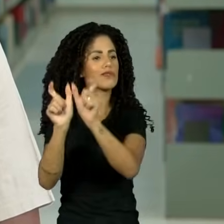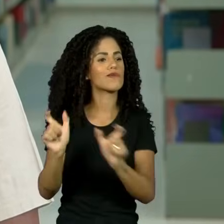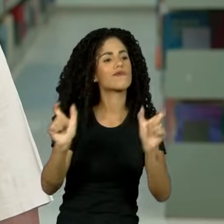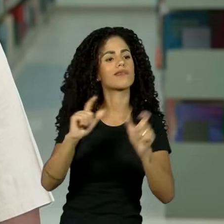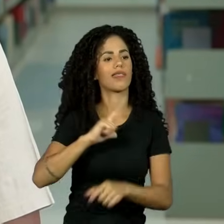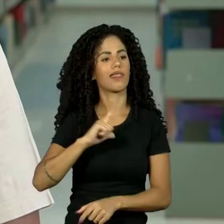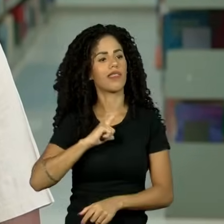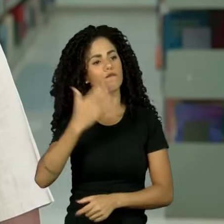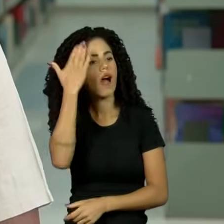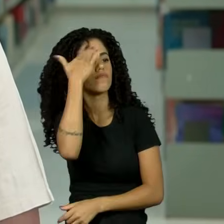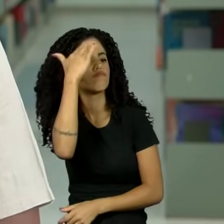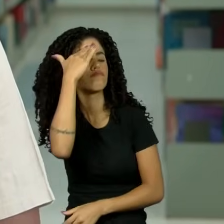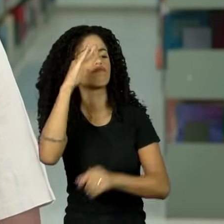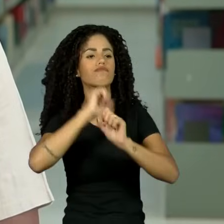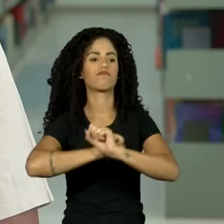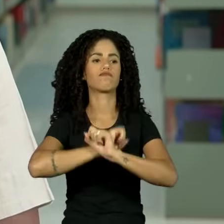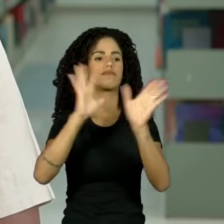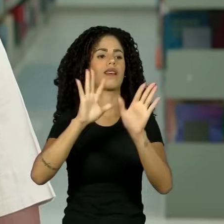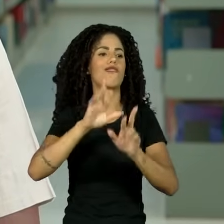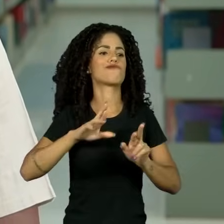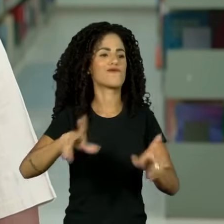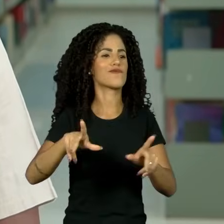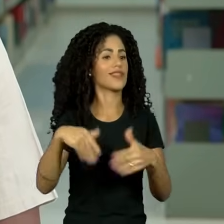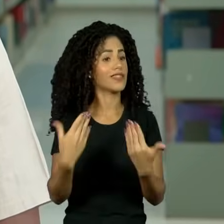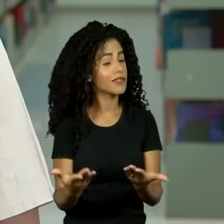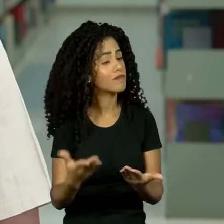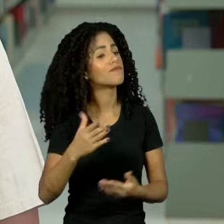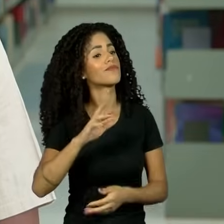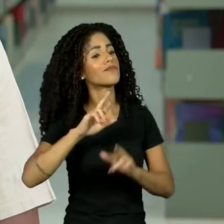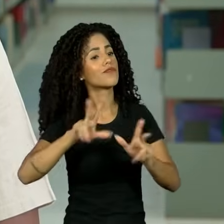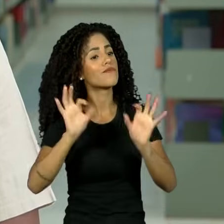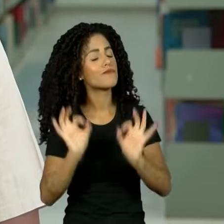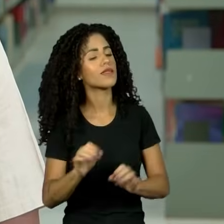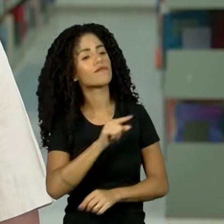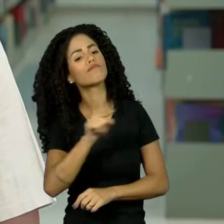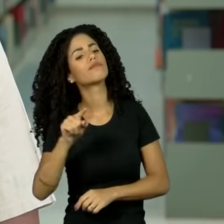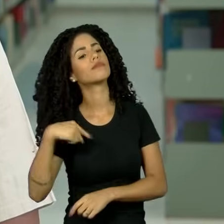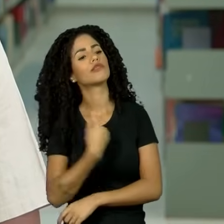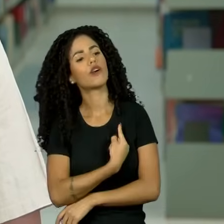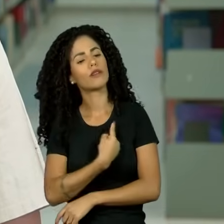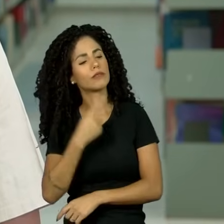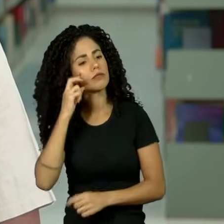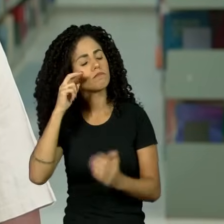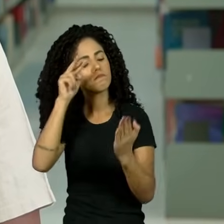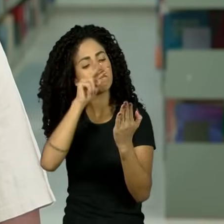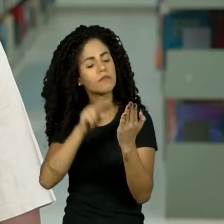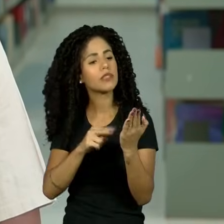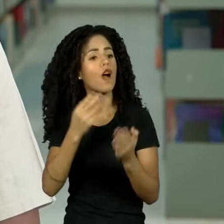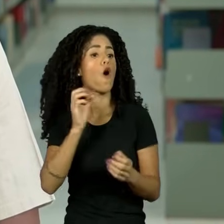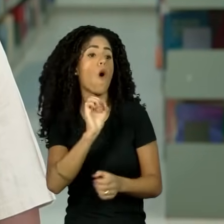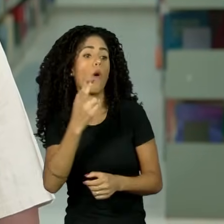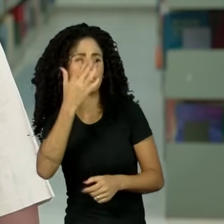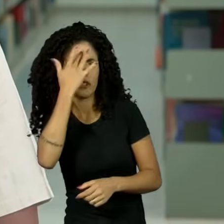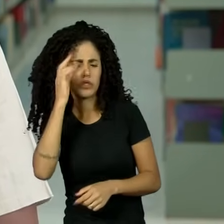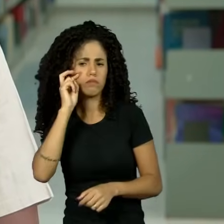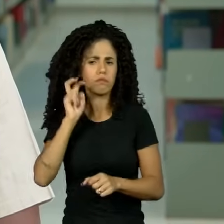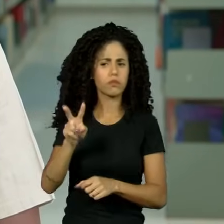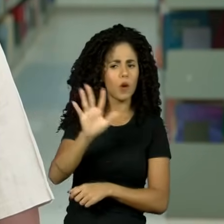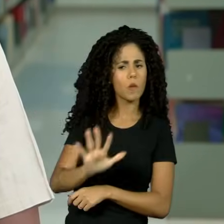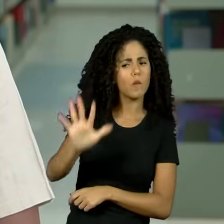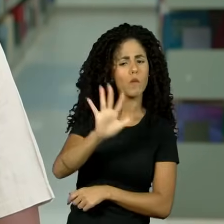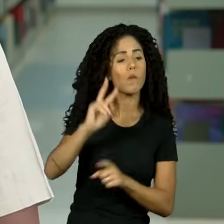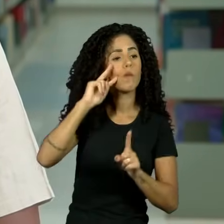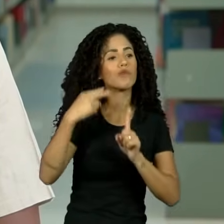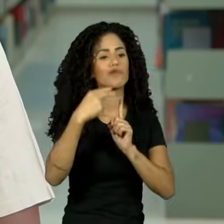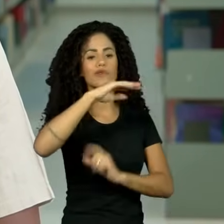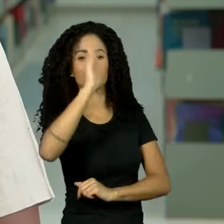o país, né? Então, é muito diferente você ler o Brasil tendo em